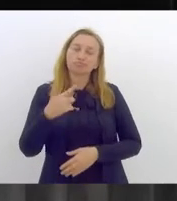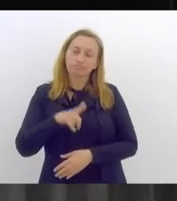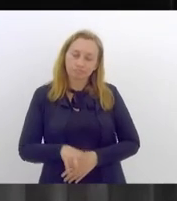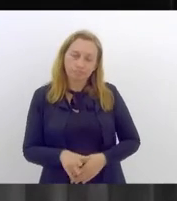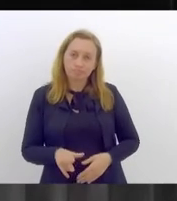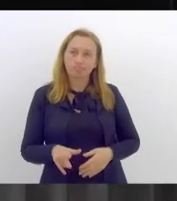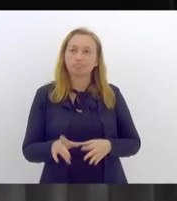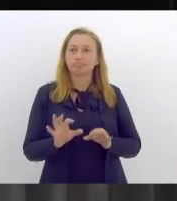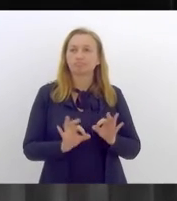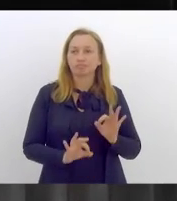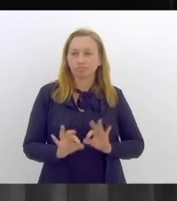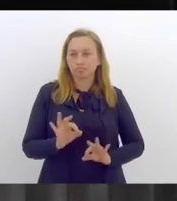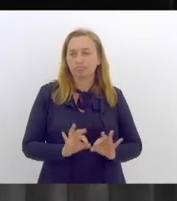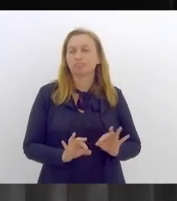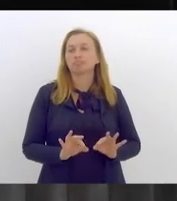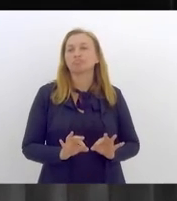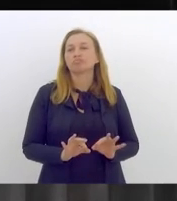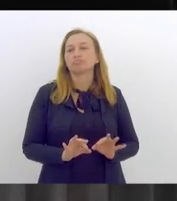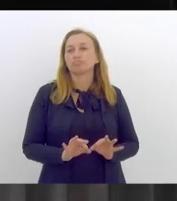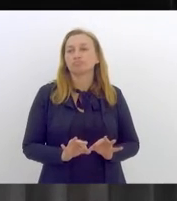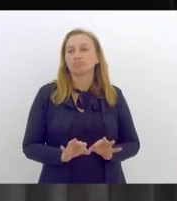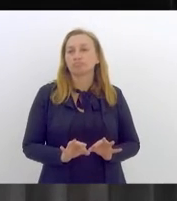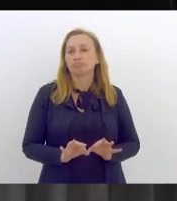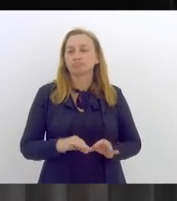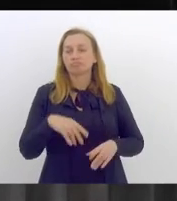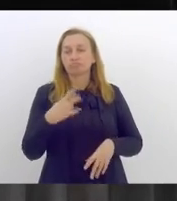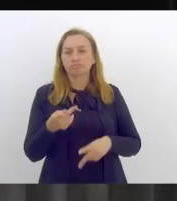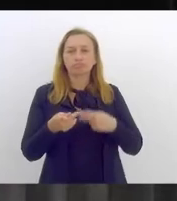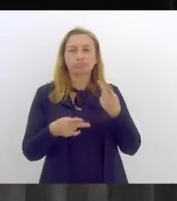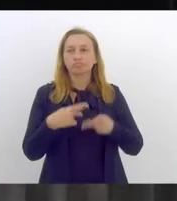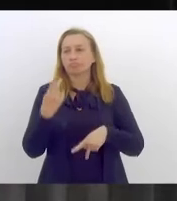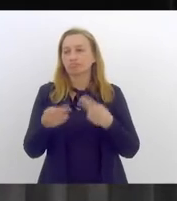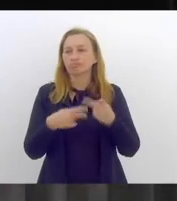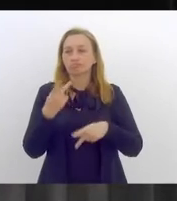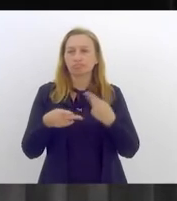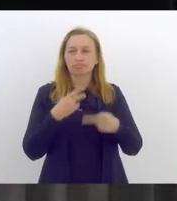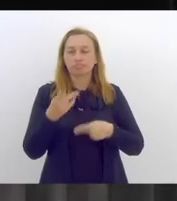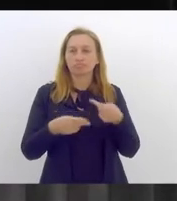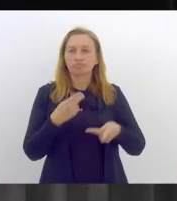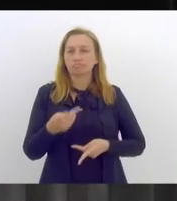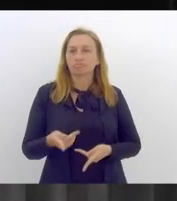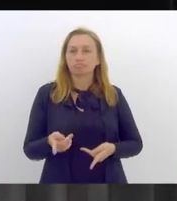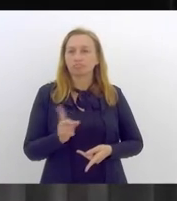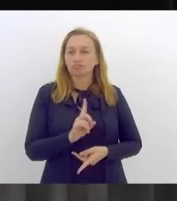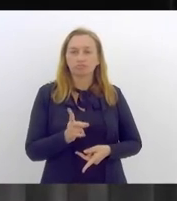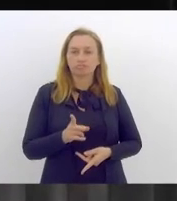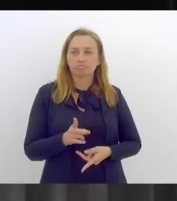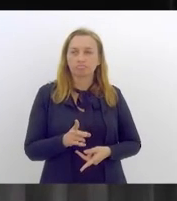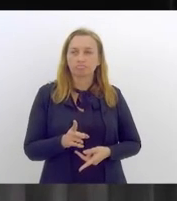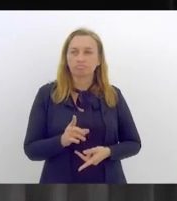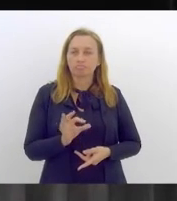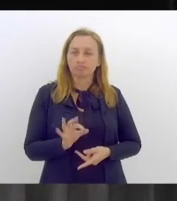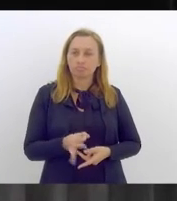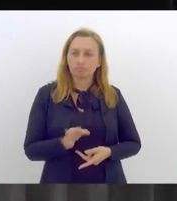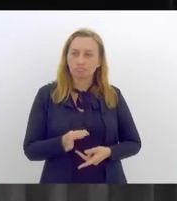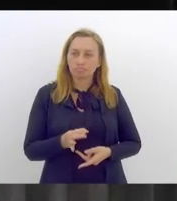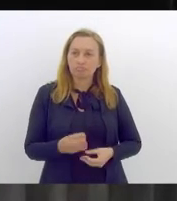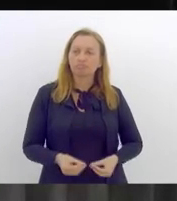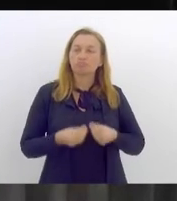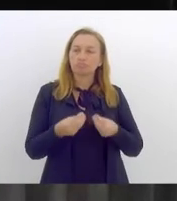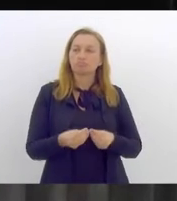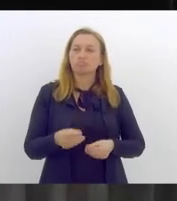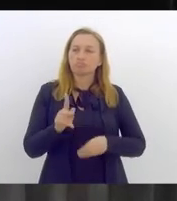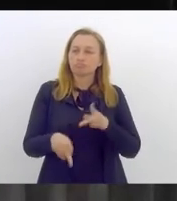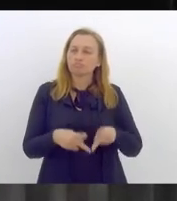vez, projeta e projeta com falácias, com invencionices, e não efetivamente garante à população